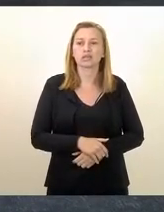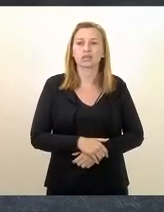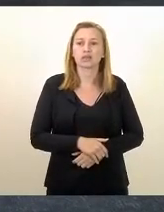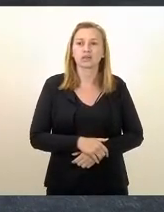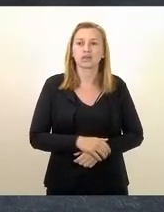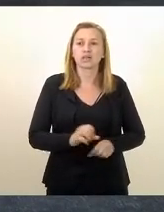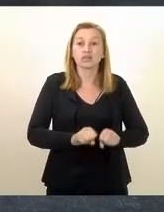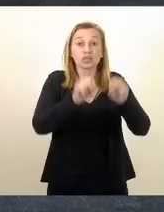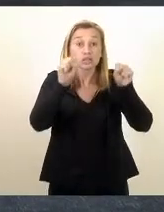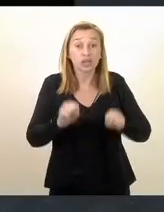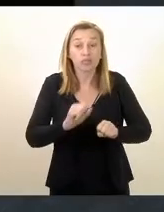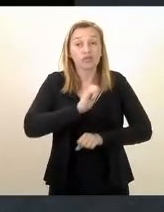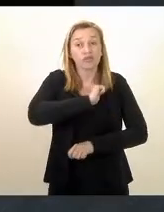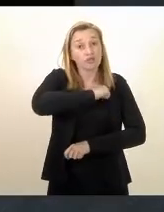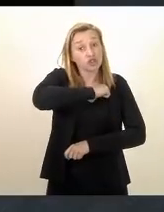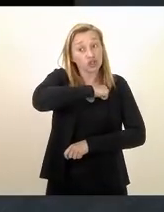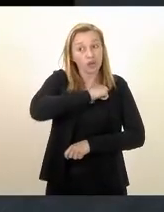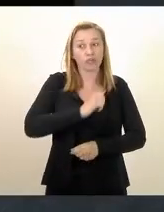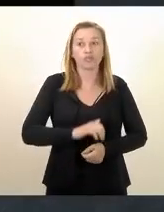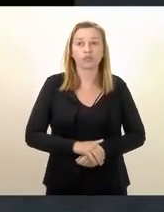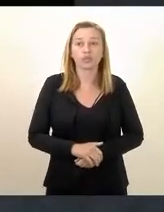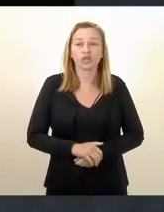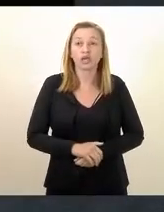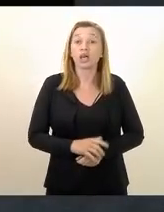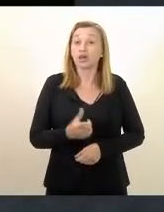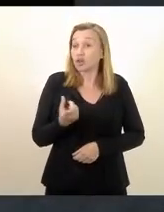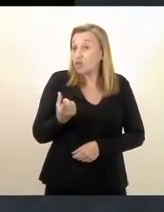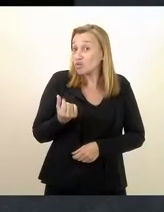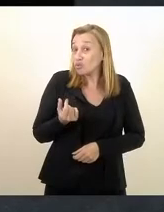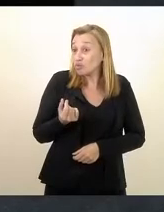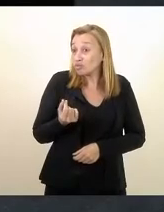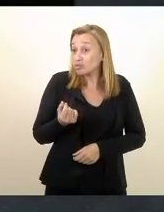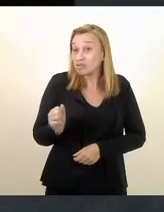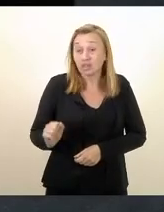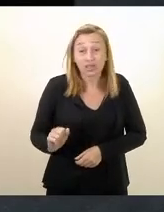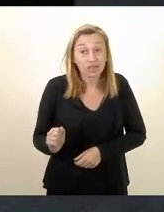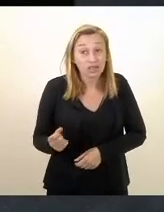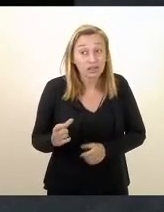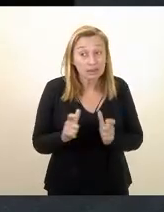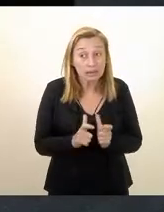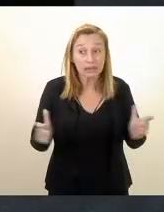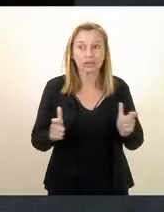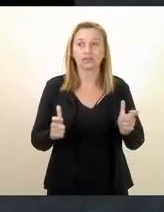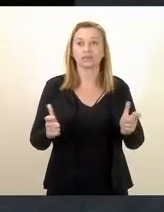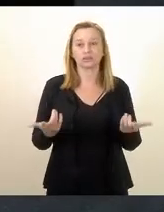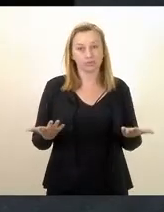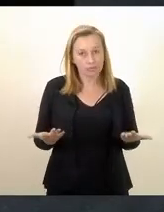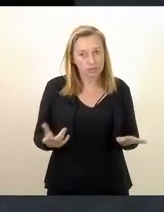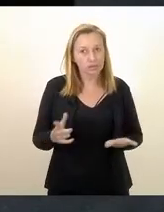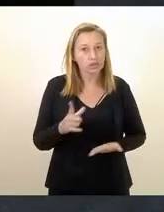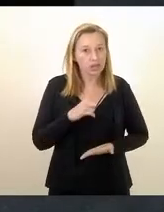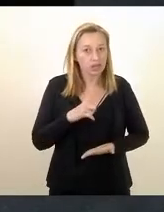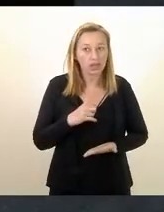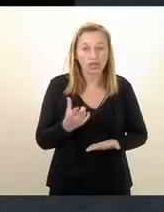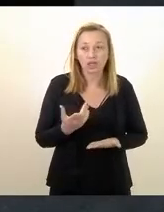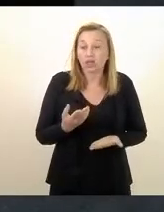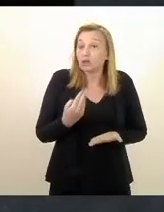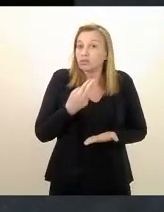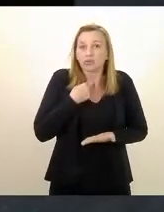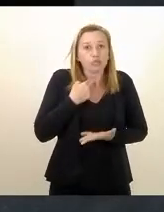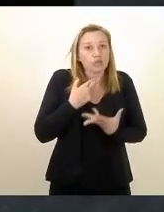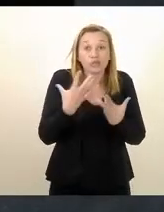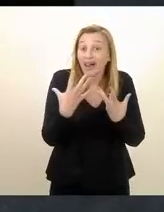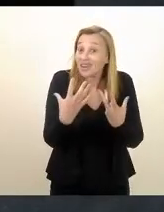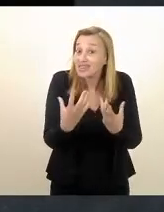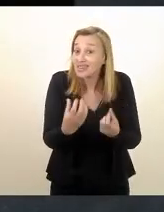fiscal que isso tem um custo muito grande um sacrifício muito grande e não podemos aceitar